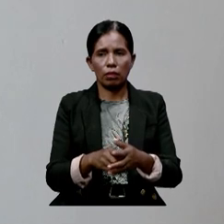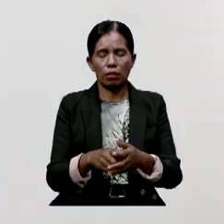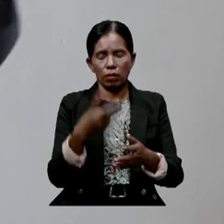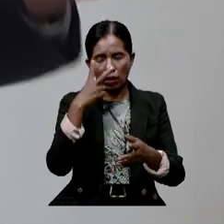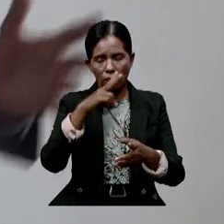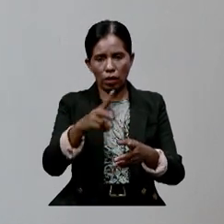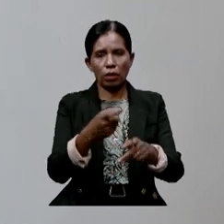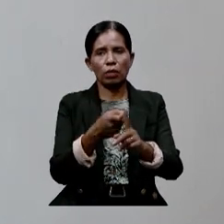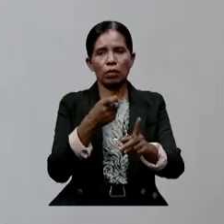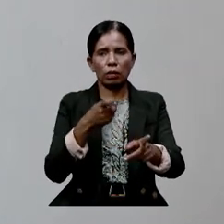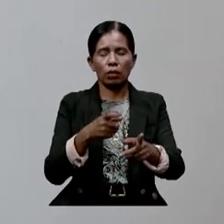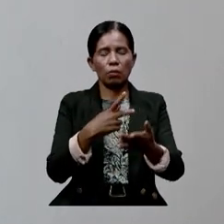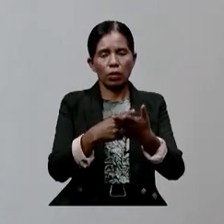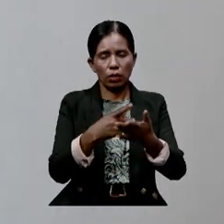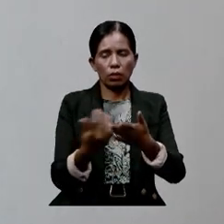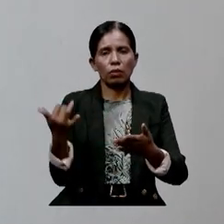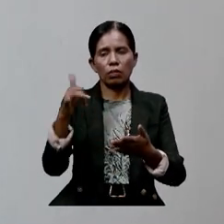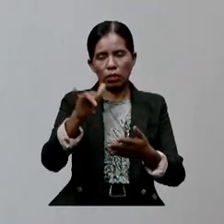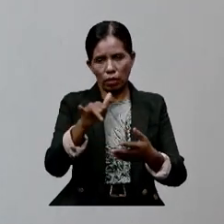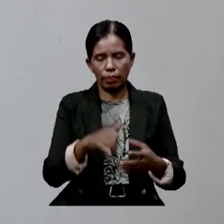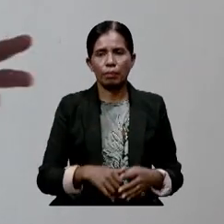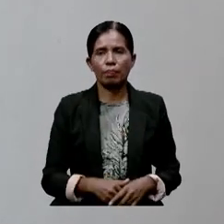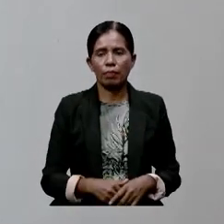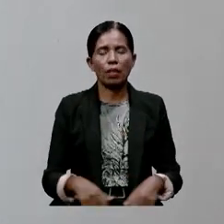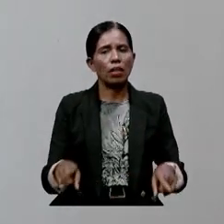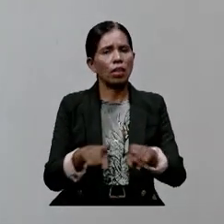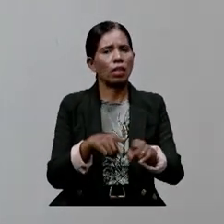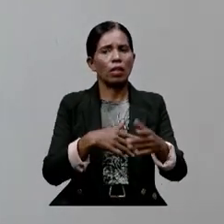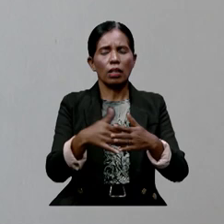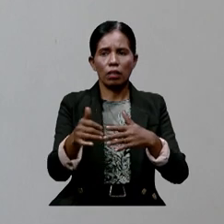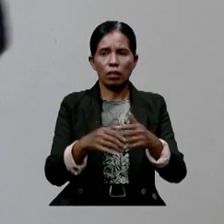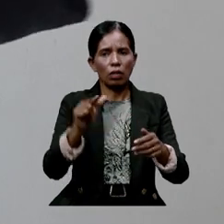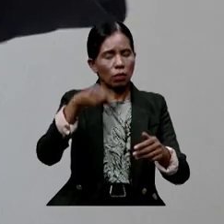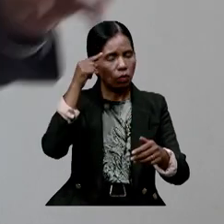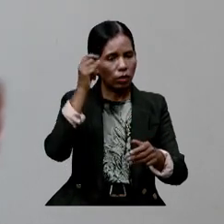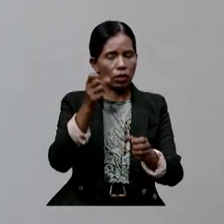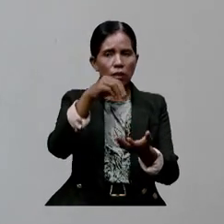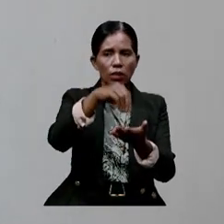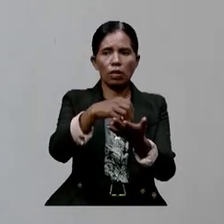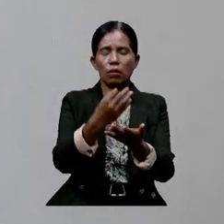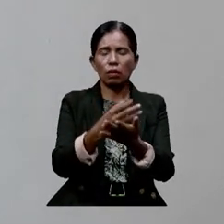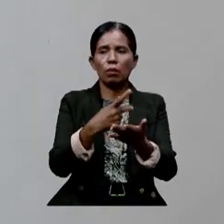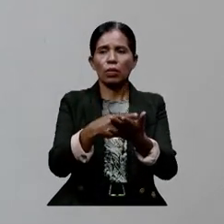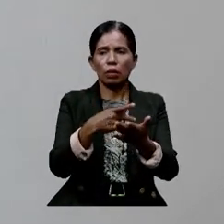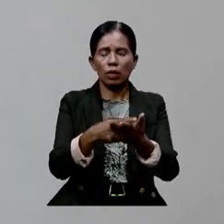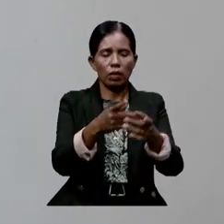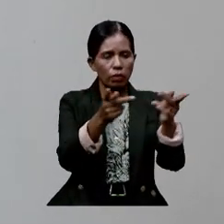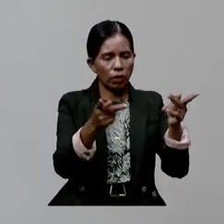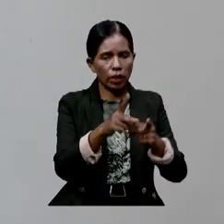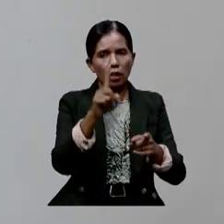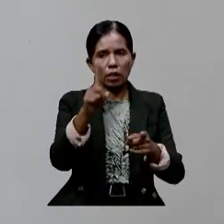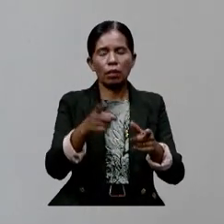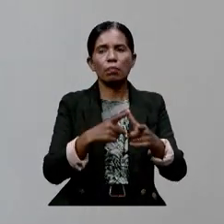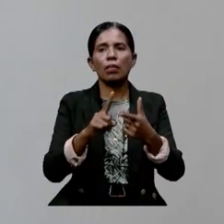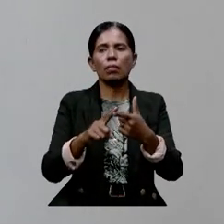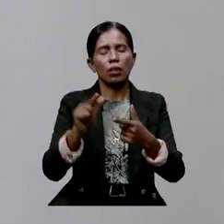sobreposição de projetos. Nessa Dalbalo, o governo aloca projeto Bafá Tenida, mas bem, o